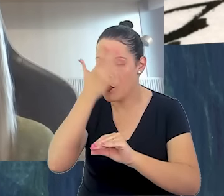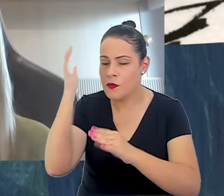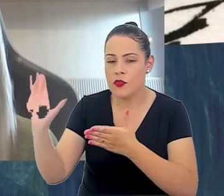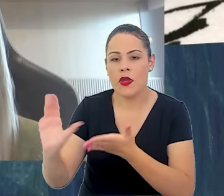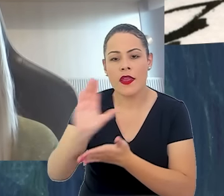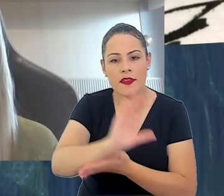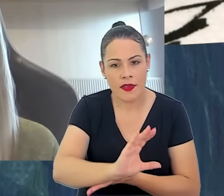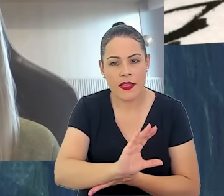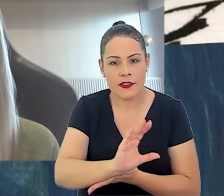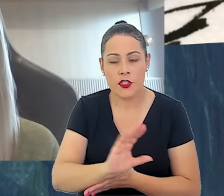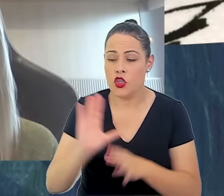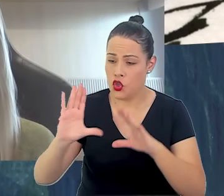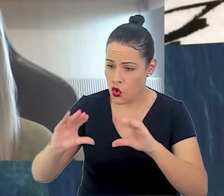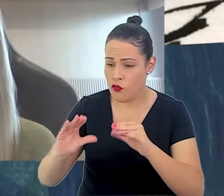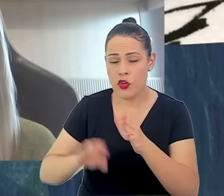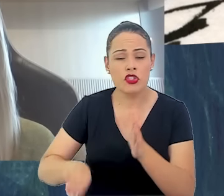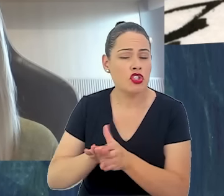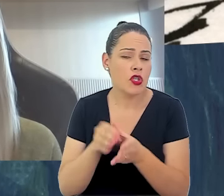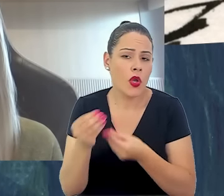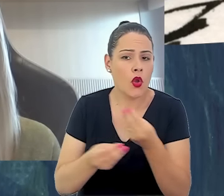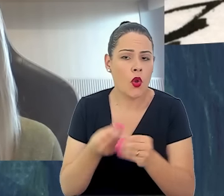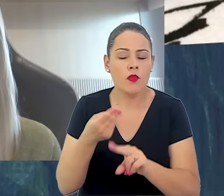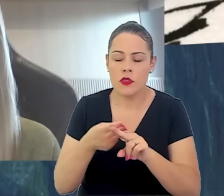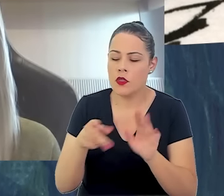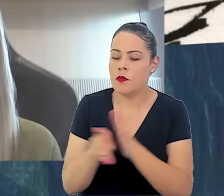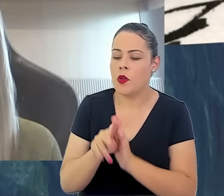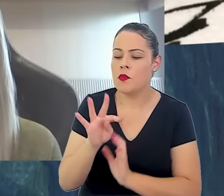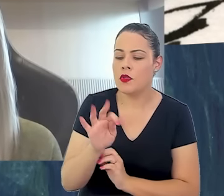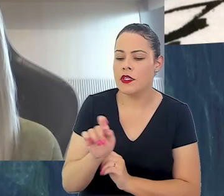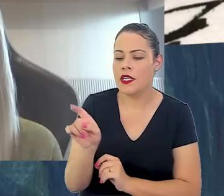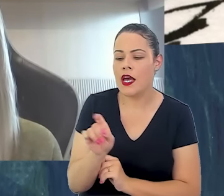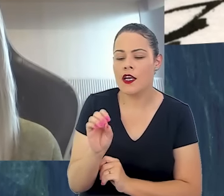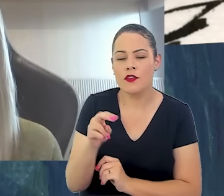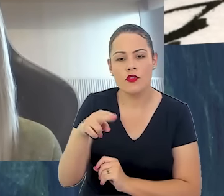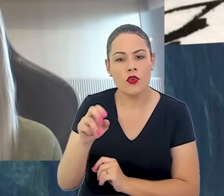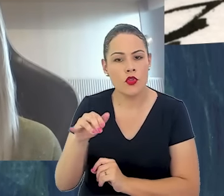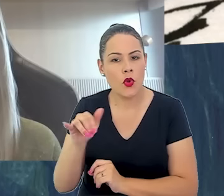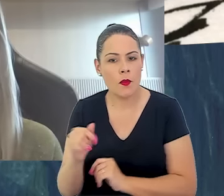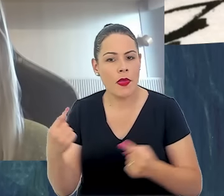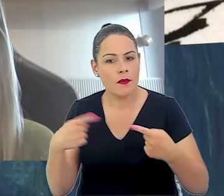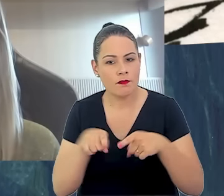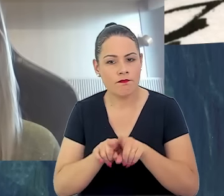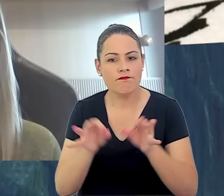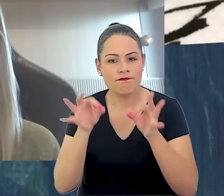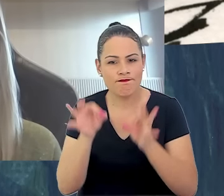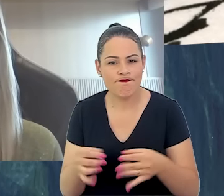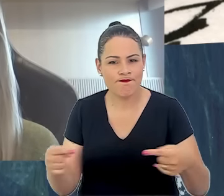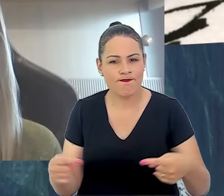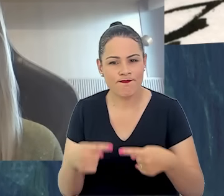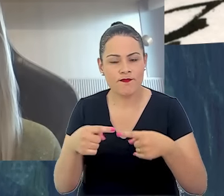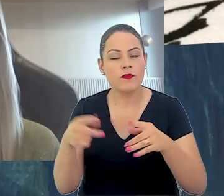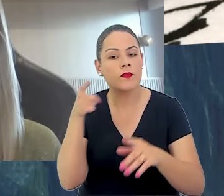não é? E esse conforto vem através de taxonomias adequadas, não é? Que estabeleçam